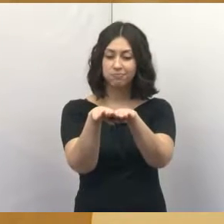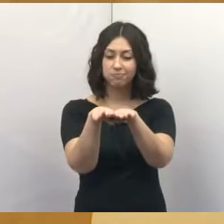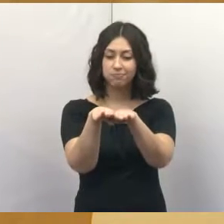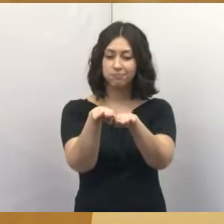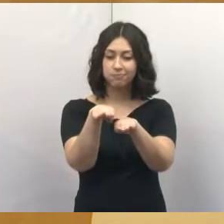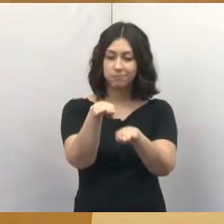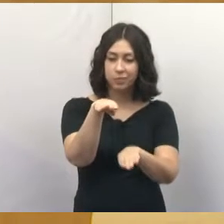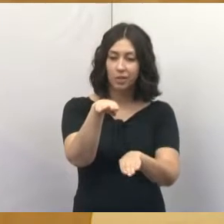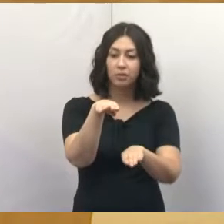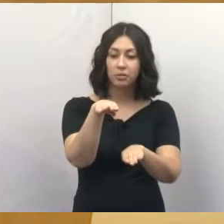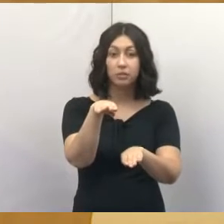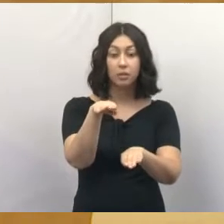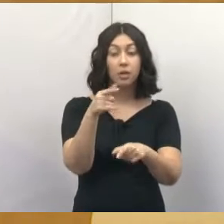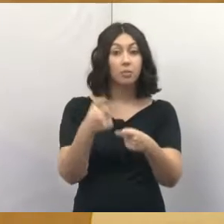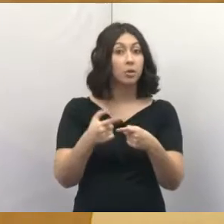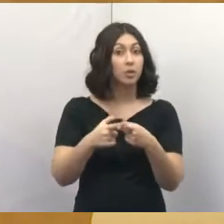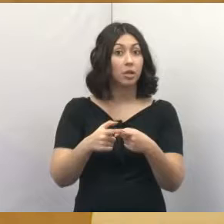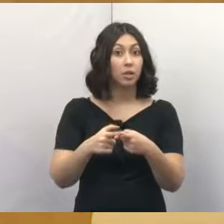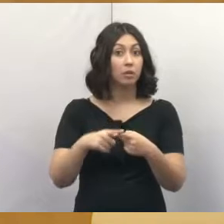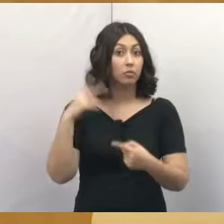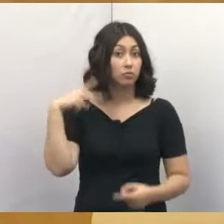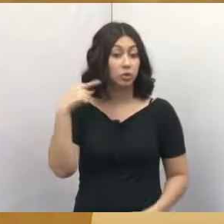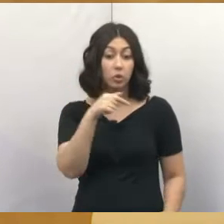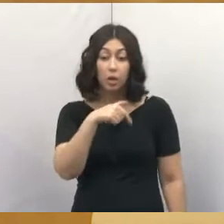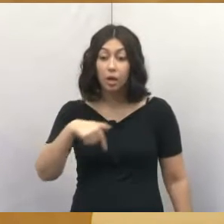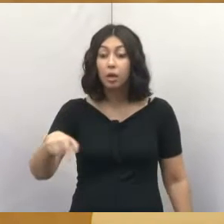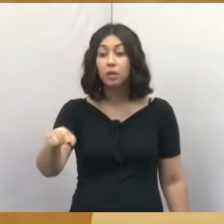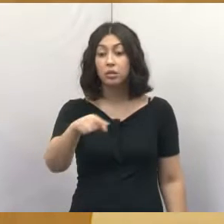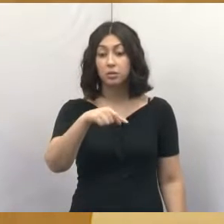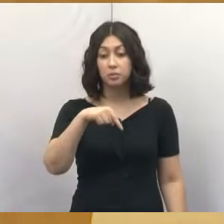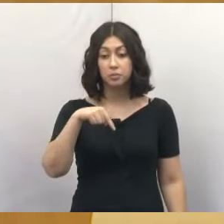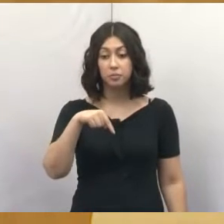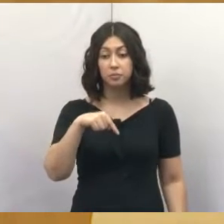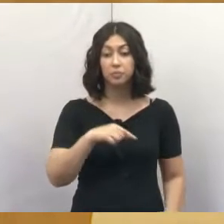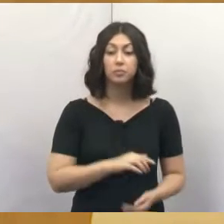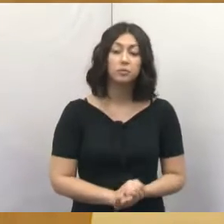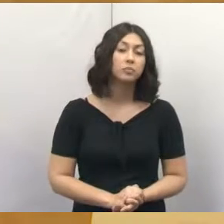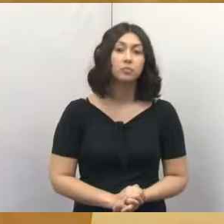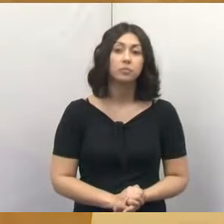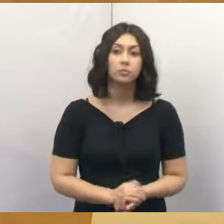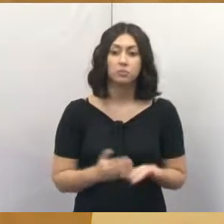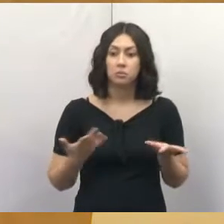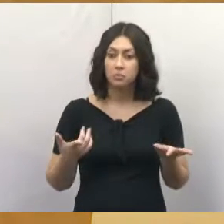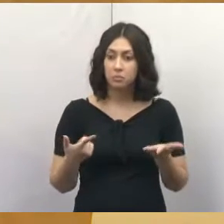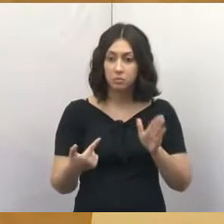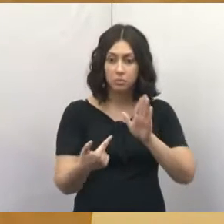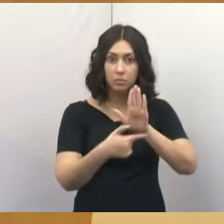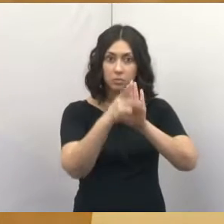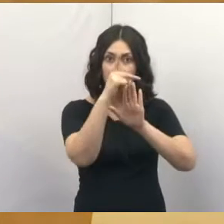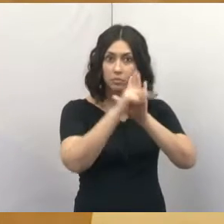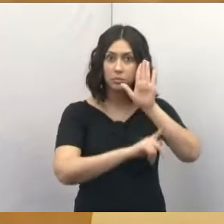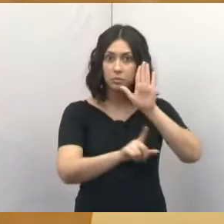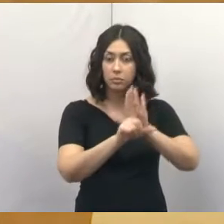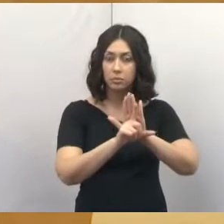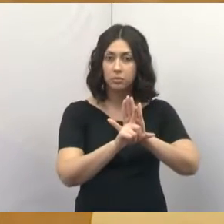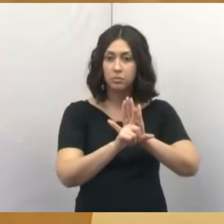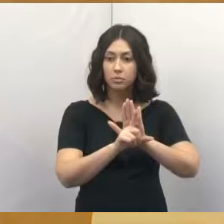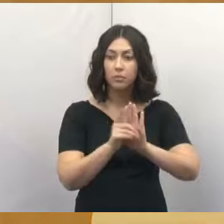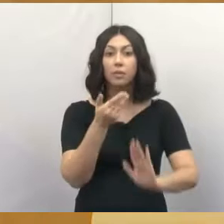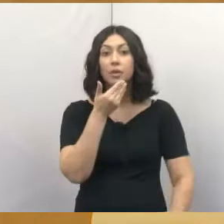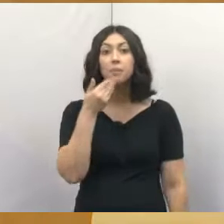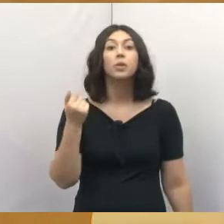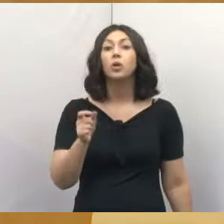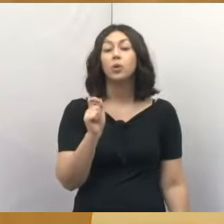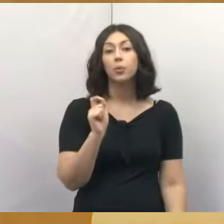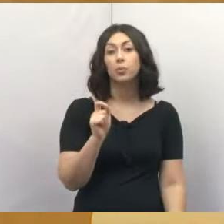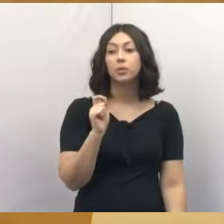aos parlamentares que compõem aqui a Câmara Municipal. Isso é o que está no projeto de lei. Era melhor,